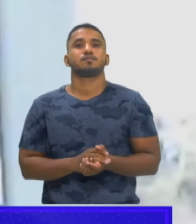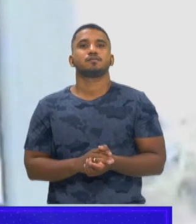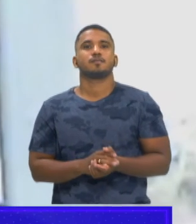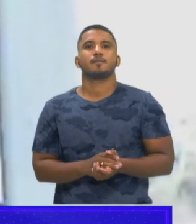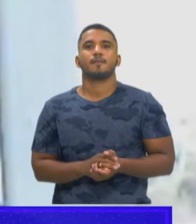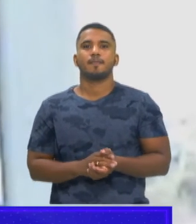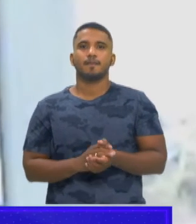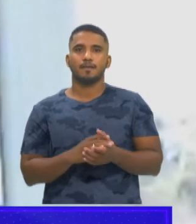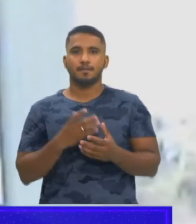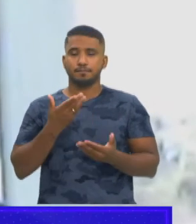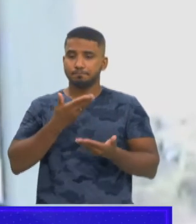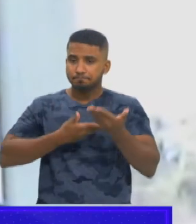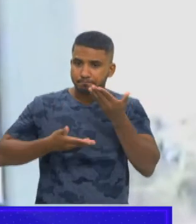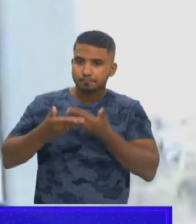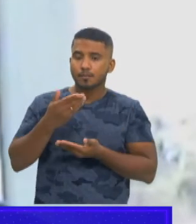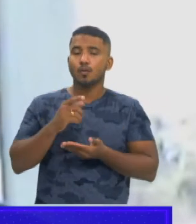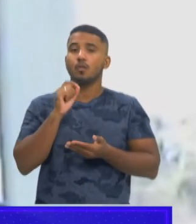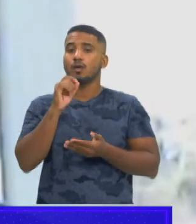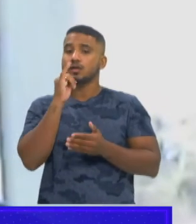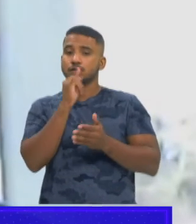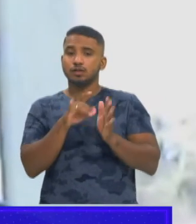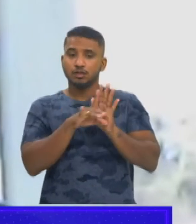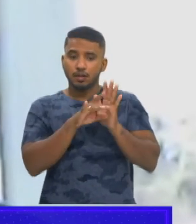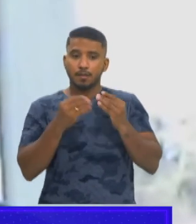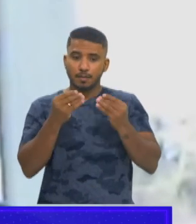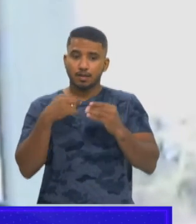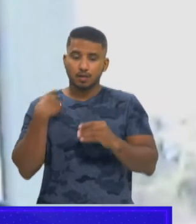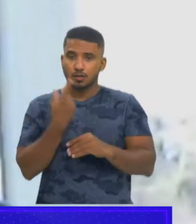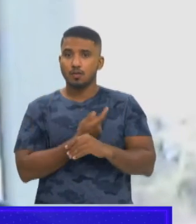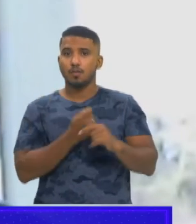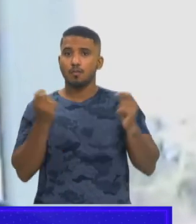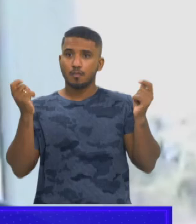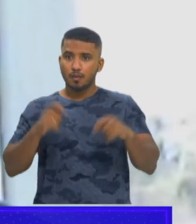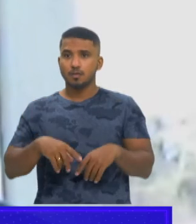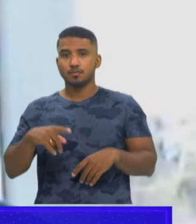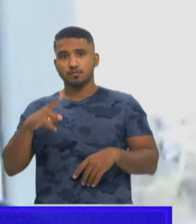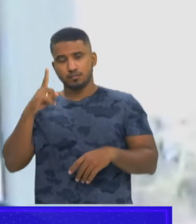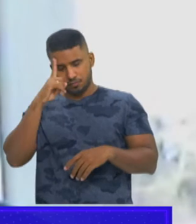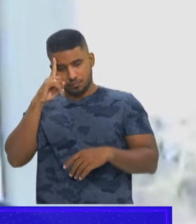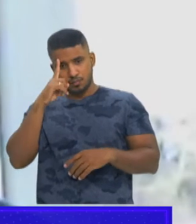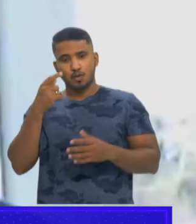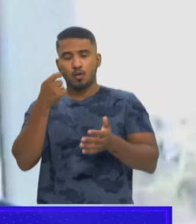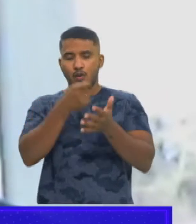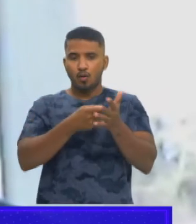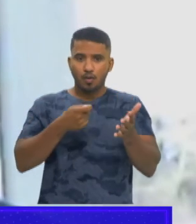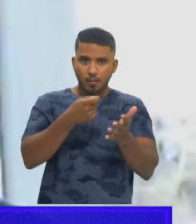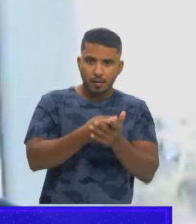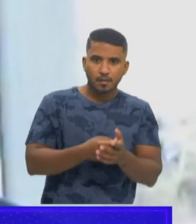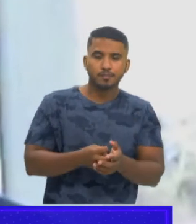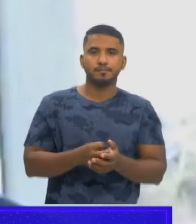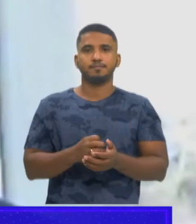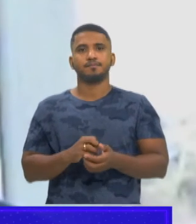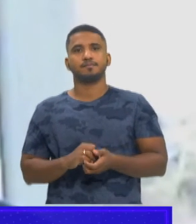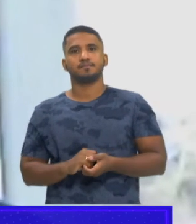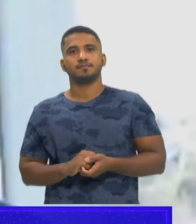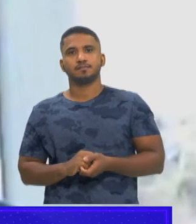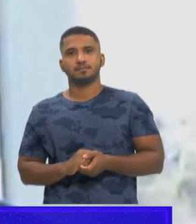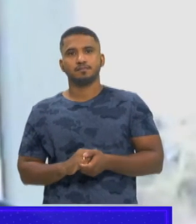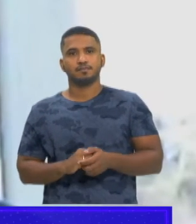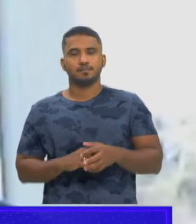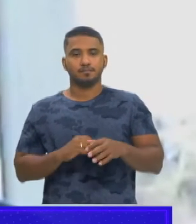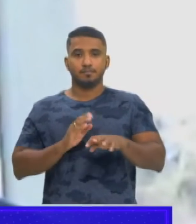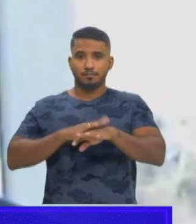inteirada do que contém nossa lei, para que a gente possa, a cada dia mais, reivindicar mais direitos